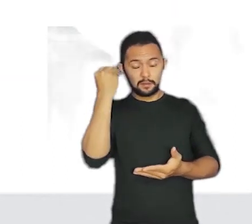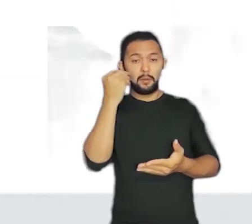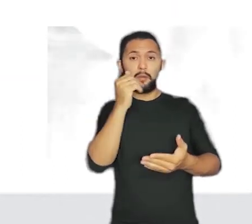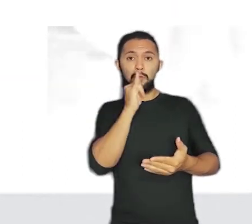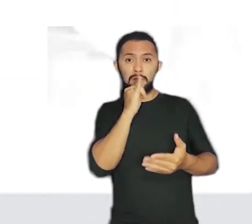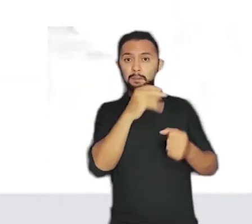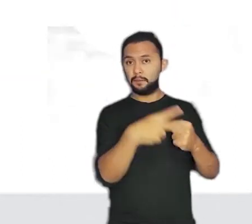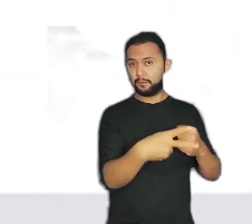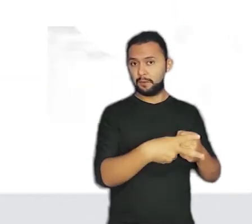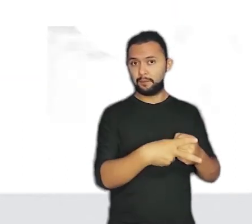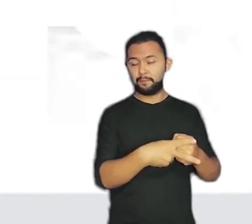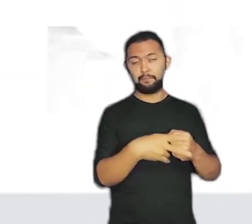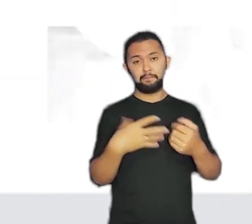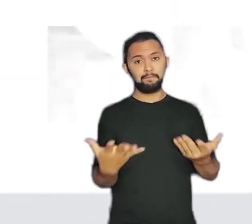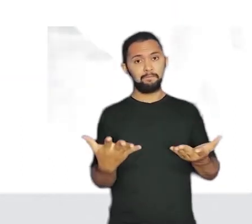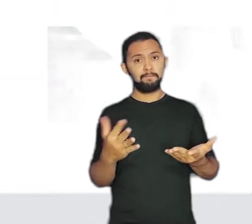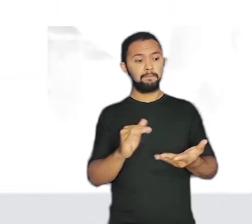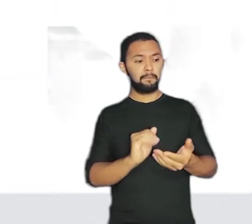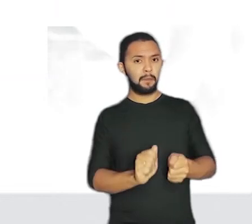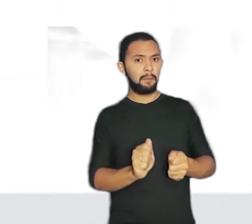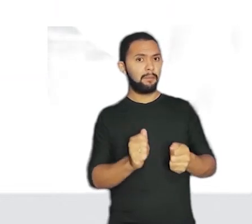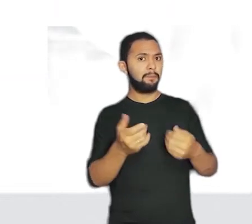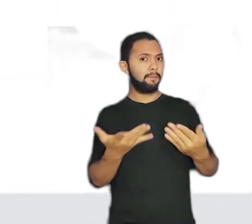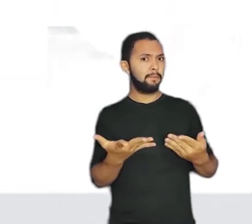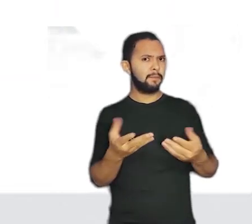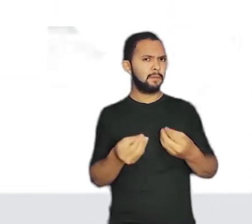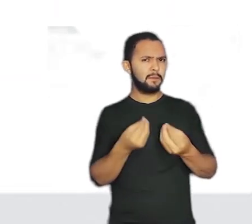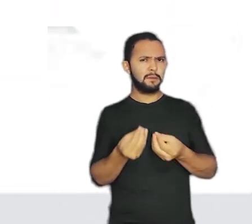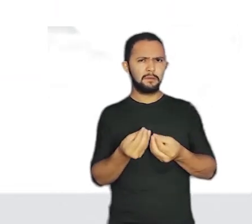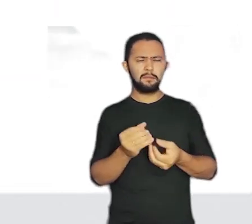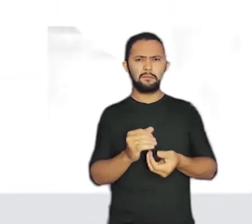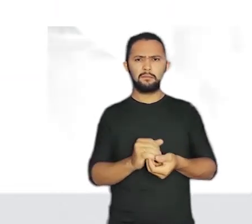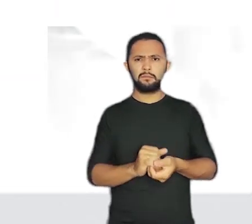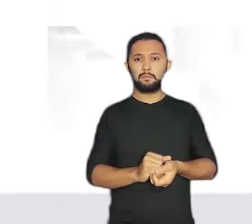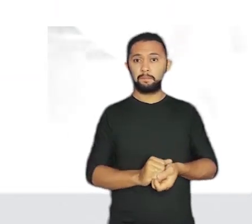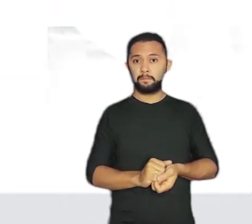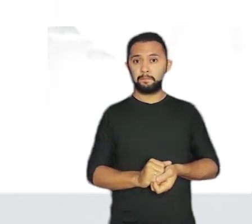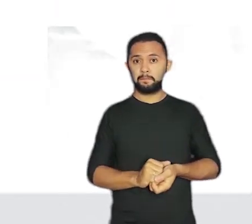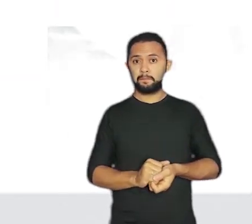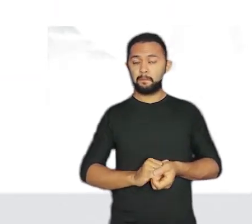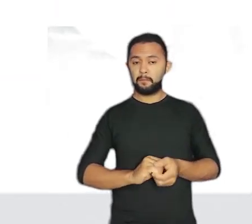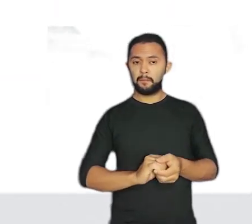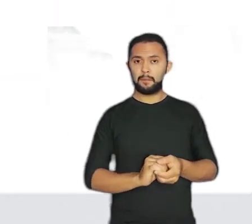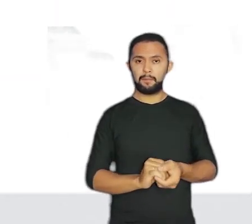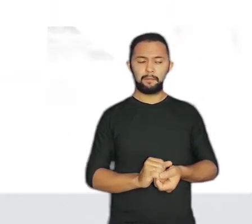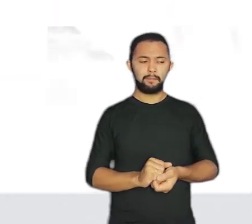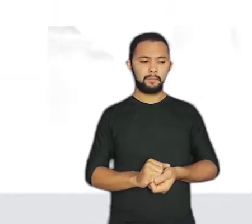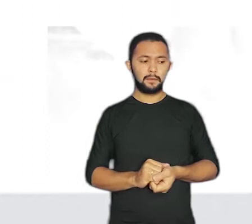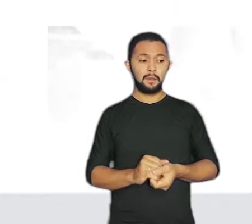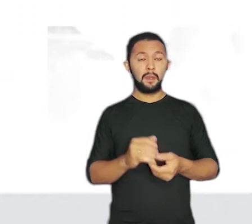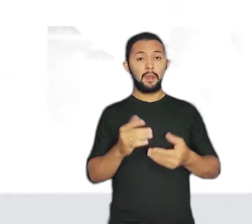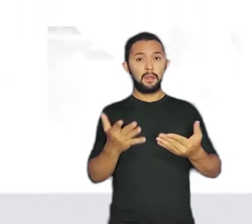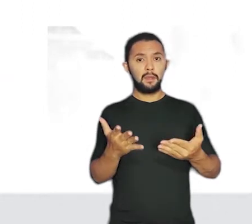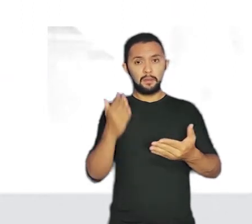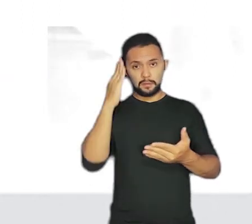foram as crianças, os garotos, os meninos, tá? As mulheres, os porteiros, tá? Então, eu sei